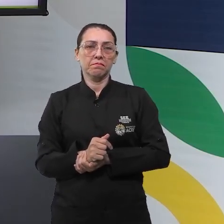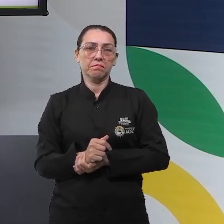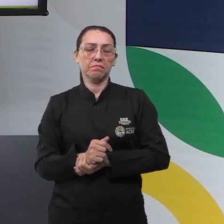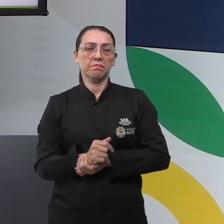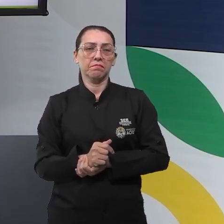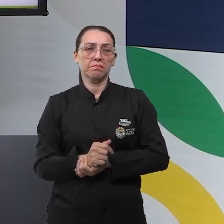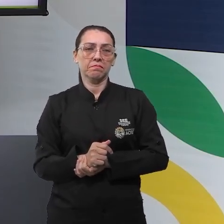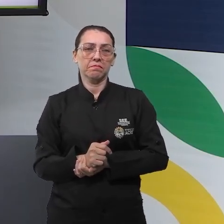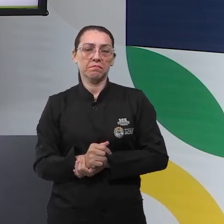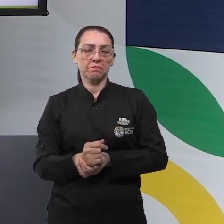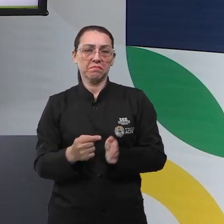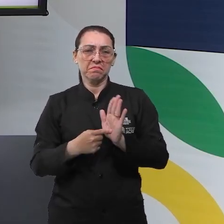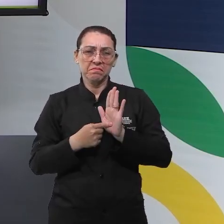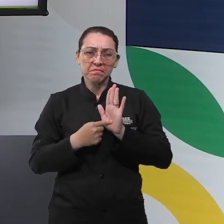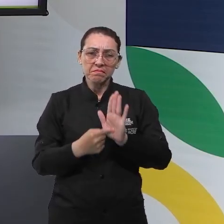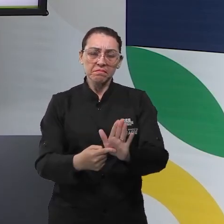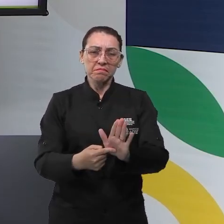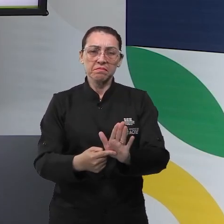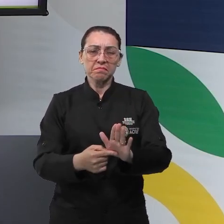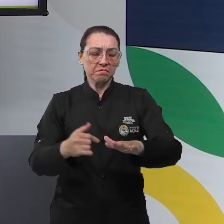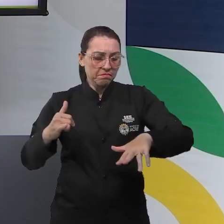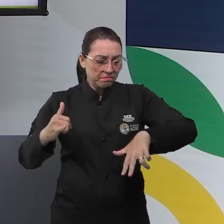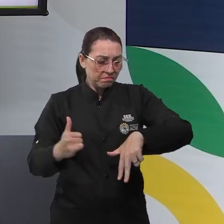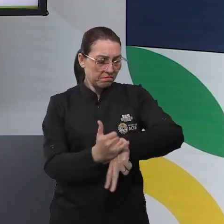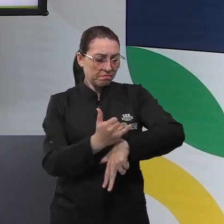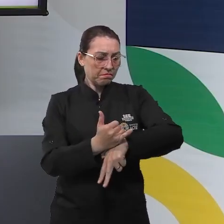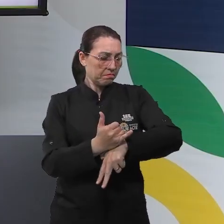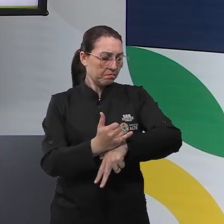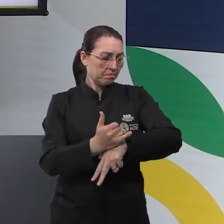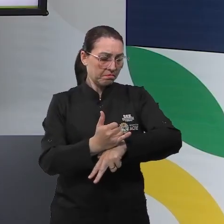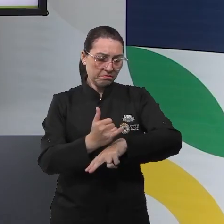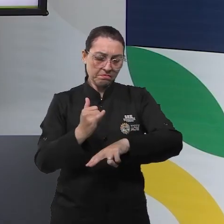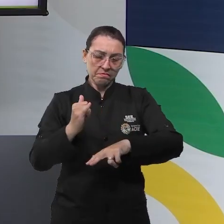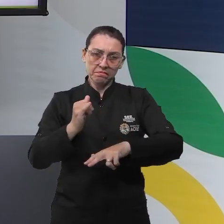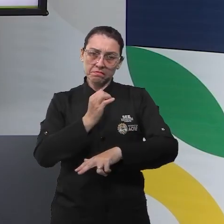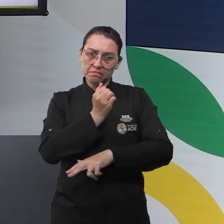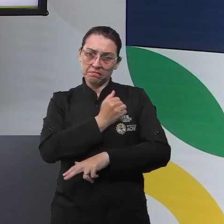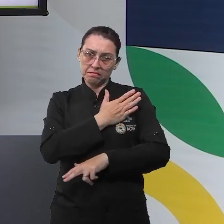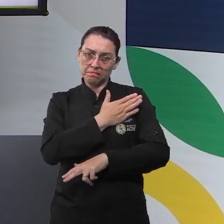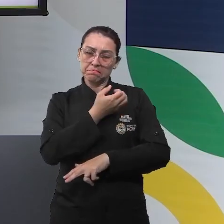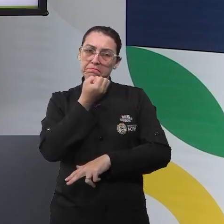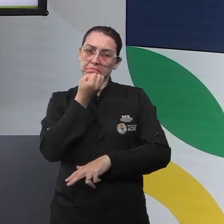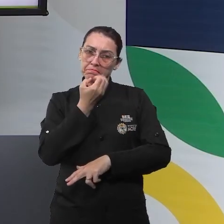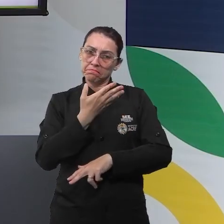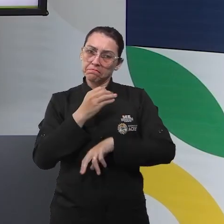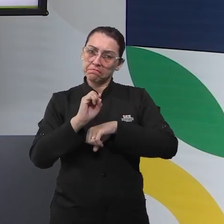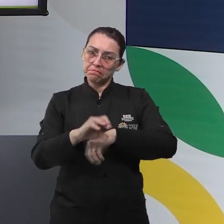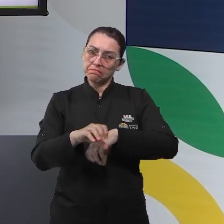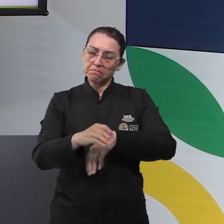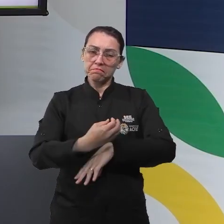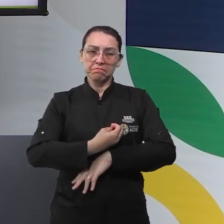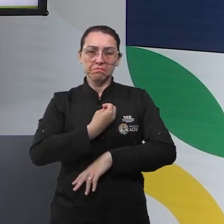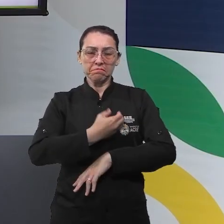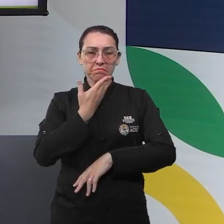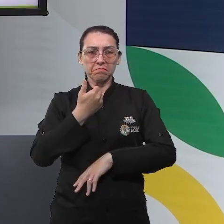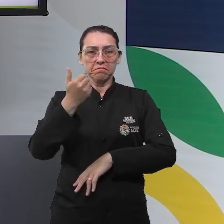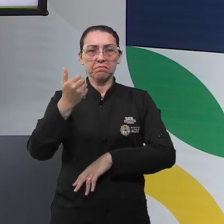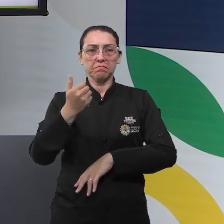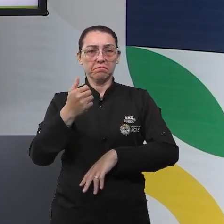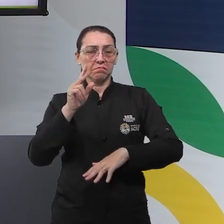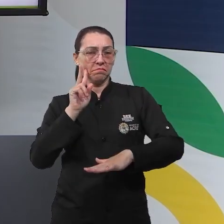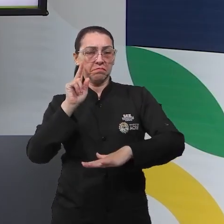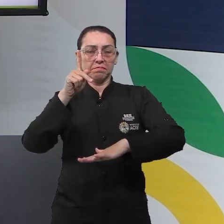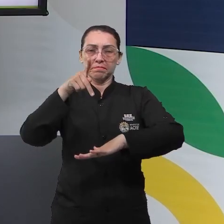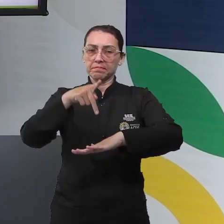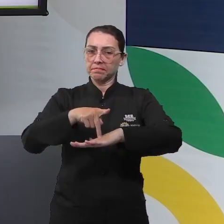tua cara aqui para demonstrar como as vítimas de preconceito aí pode te dar boa lição de vida. Então, parece que o autor tá tendo